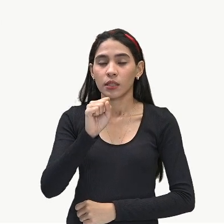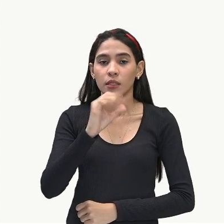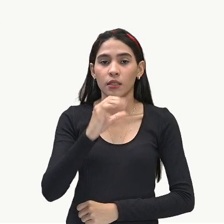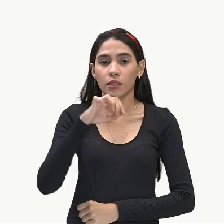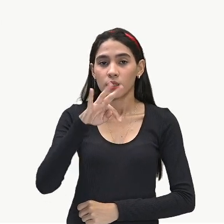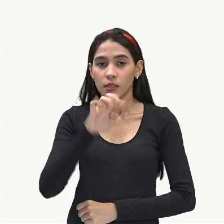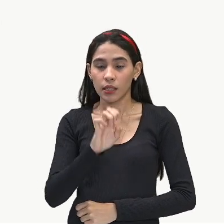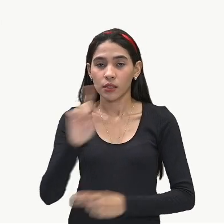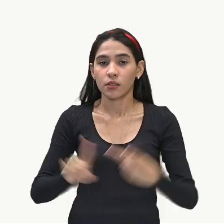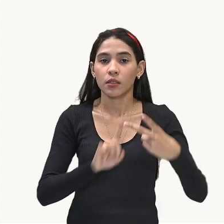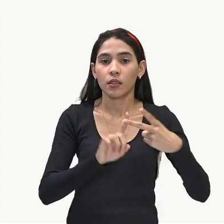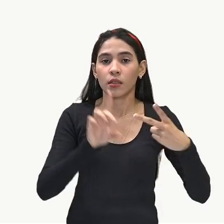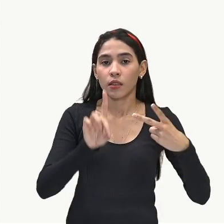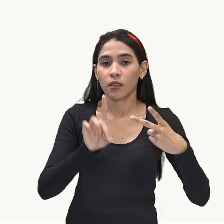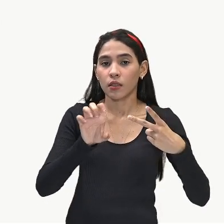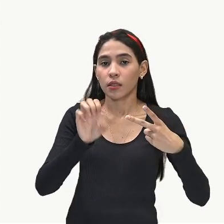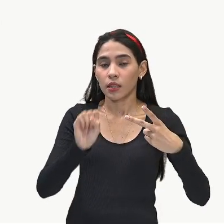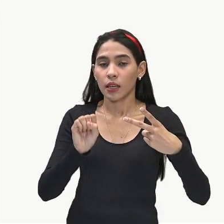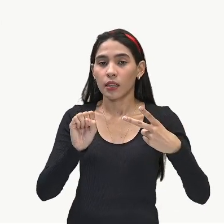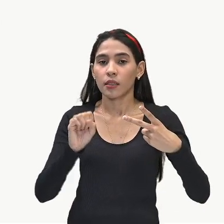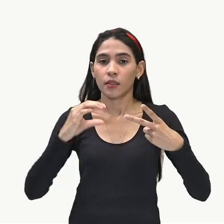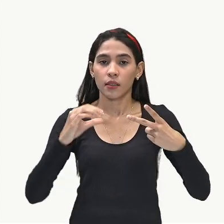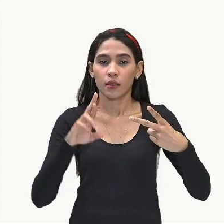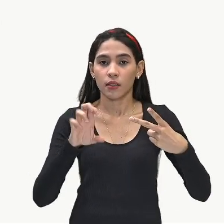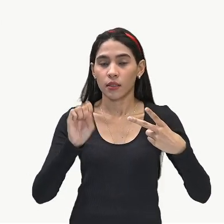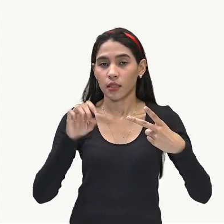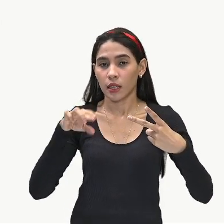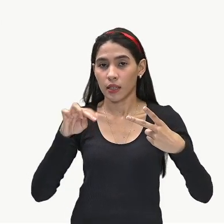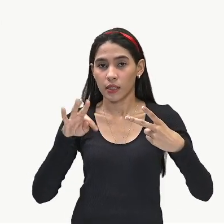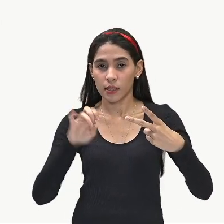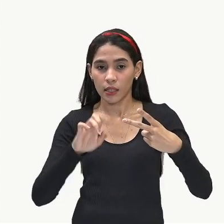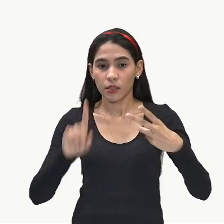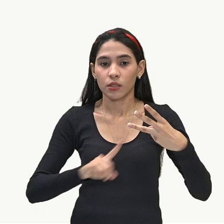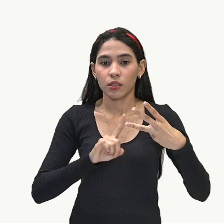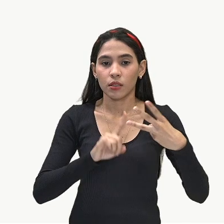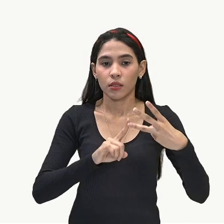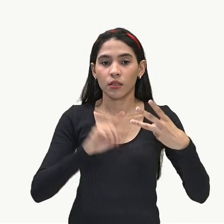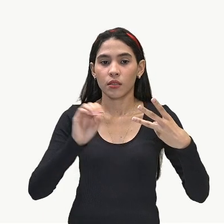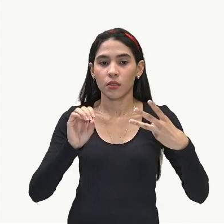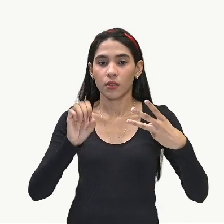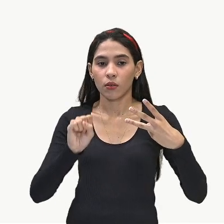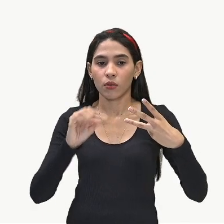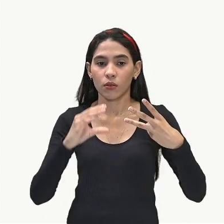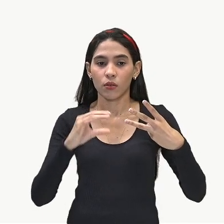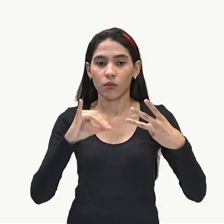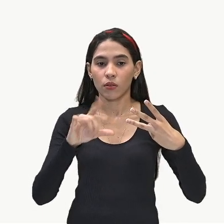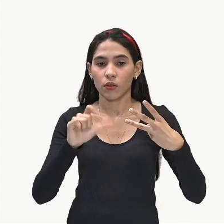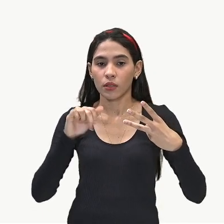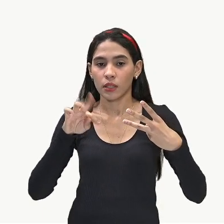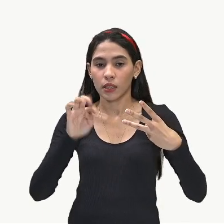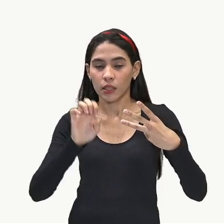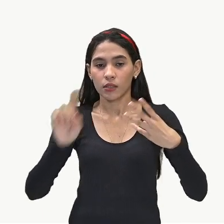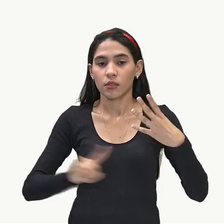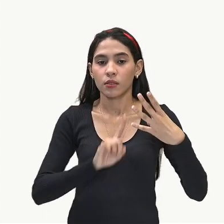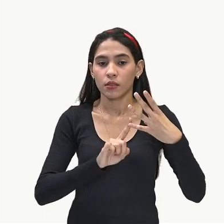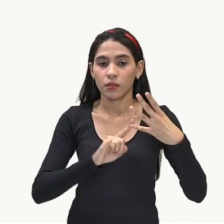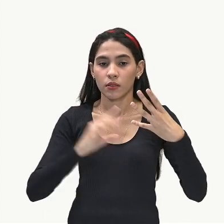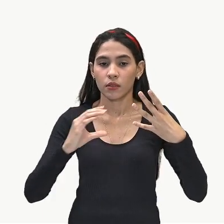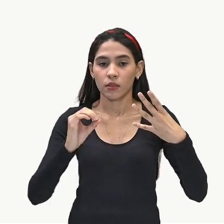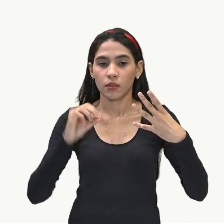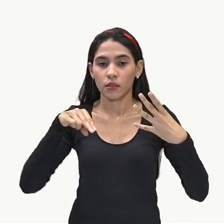decrescente, oscilante ou constante. Daqui a pouco eu vou já mostrar para vocês